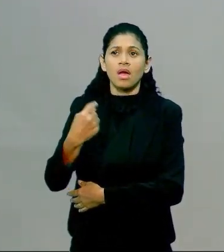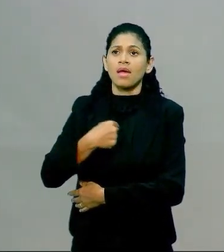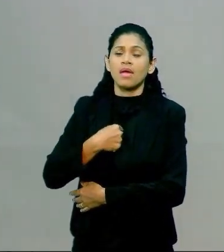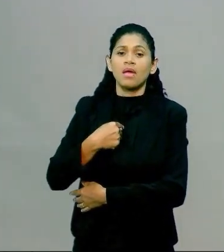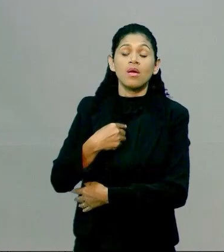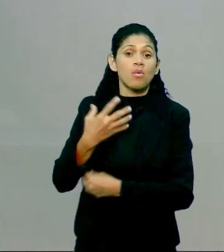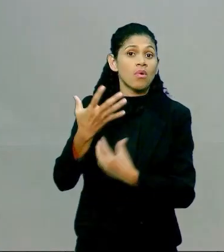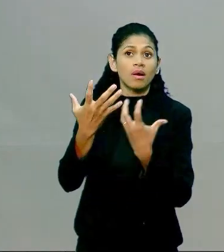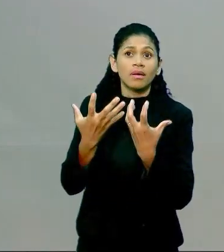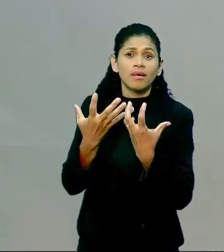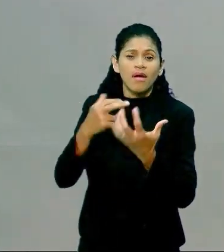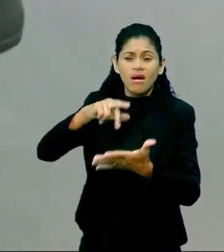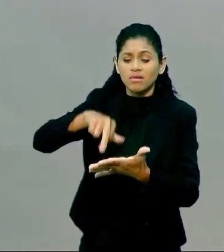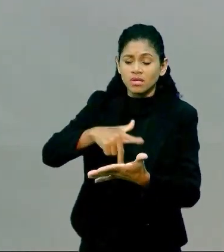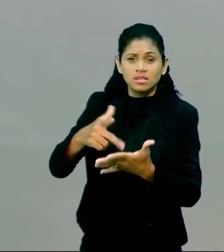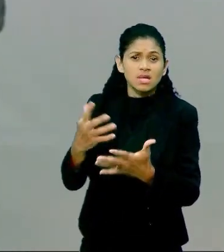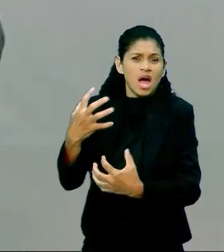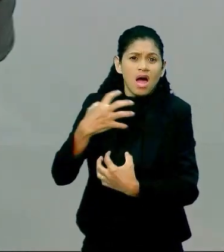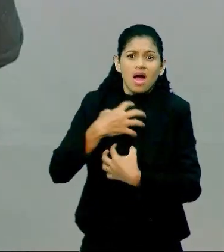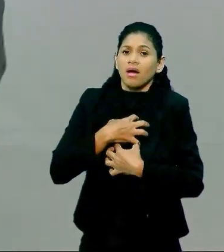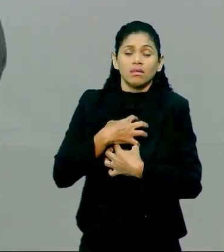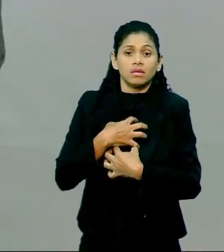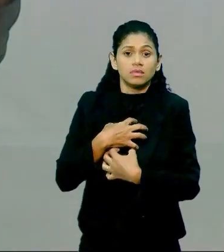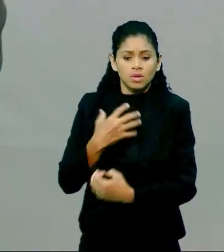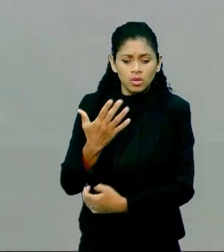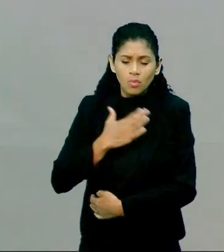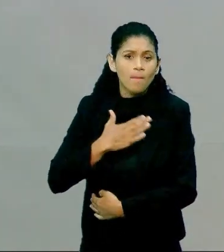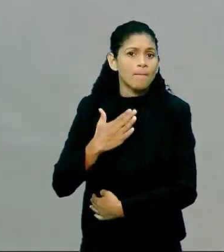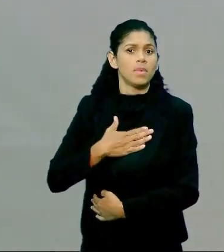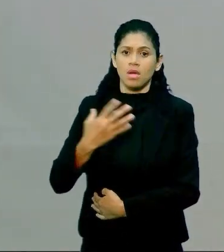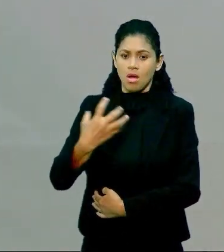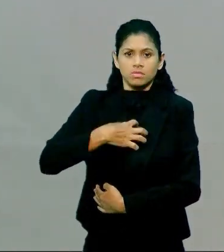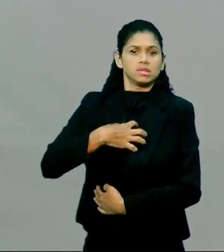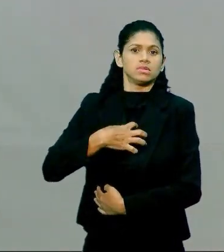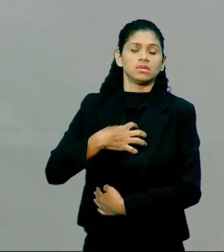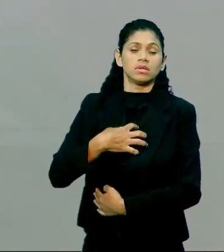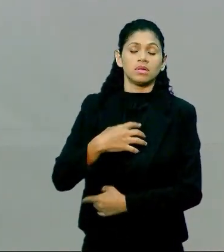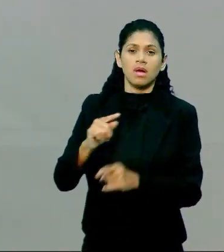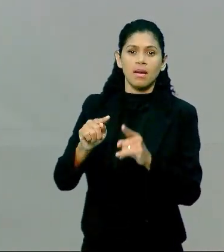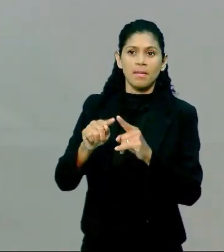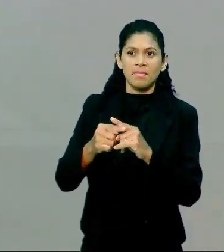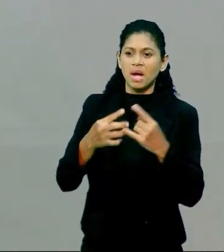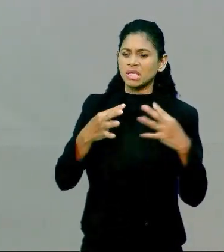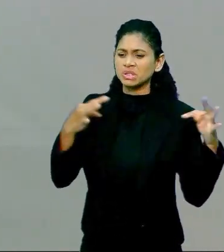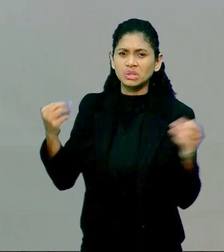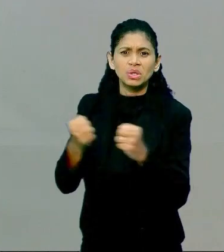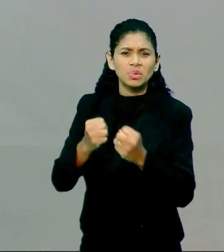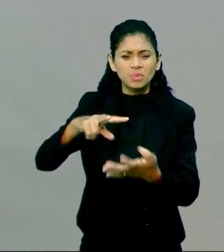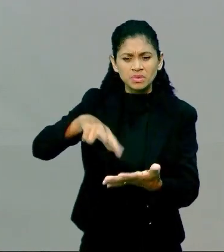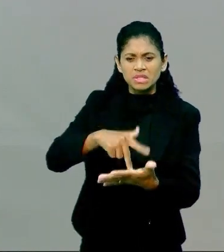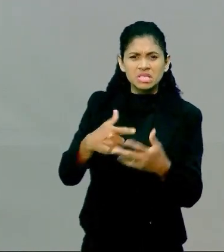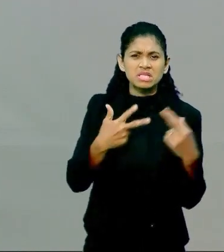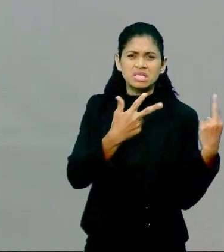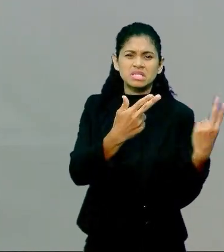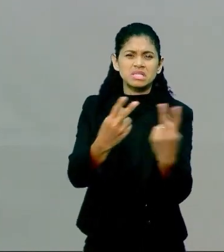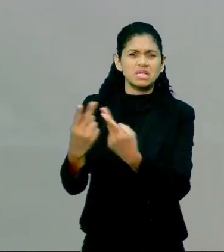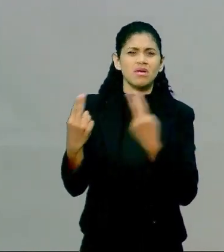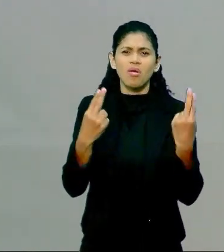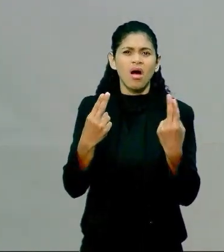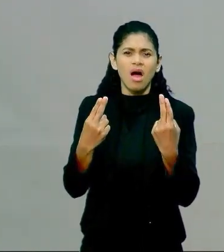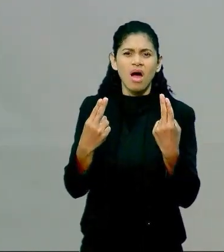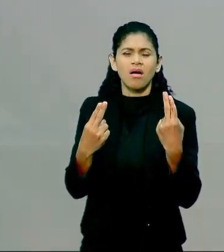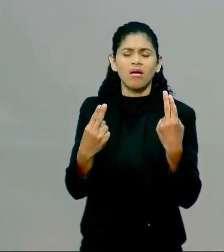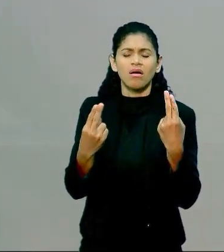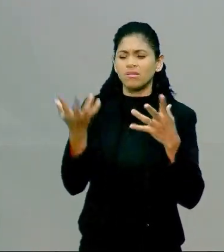lado. Gente, cadê a expressão? Cadê a criação? Todo mundo fazendo o mesmo elemento. Isso que limita. E é isso que a gente